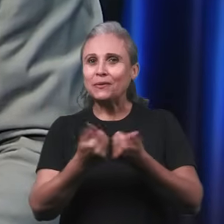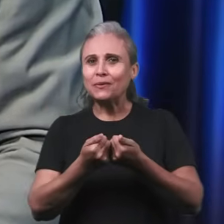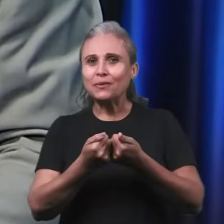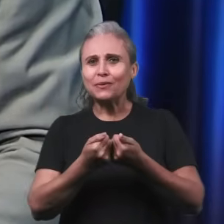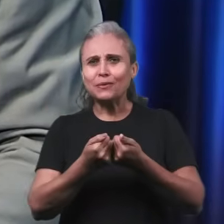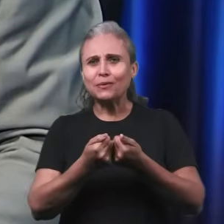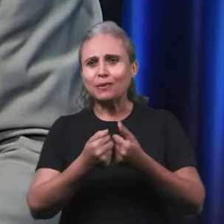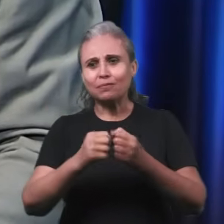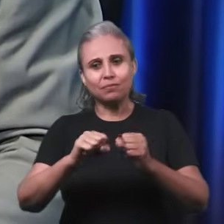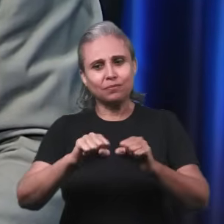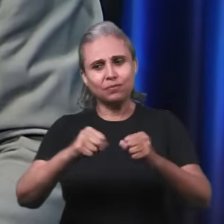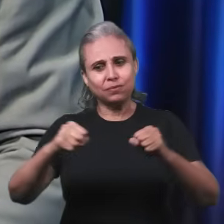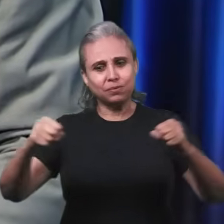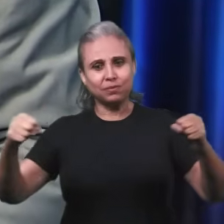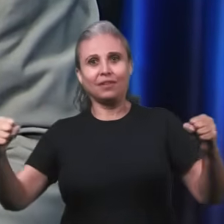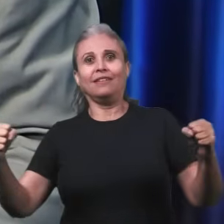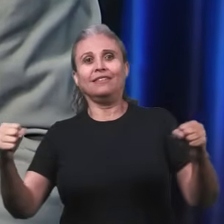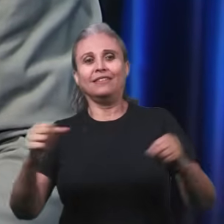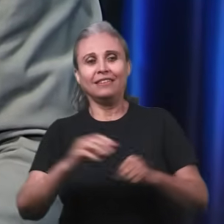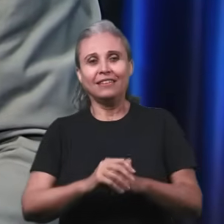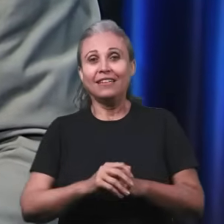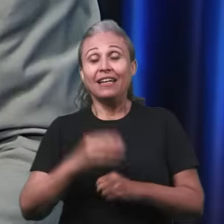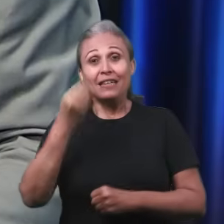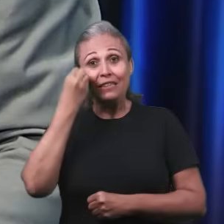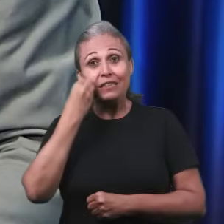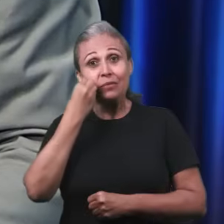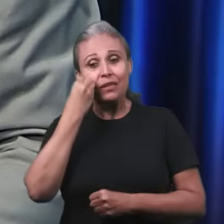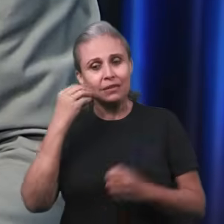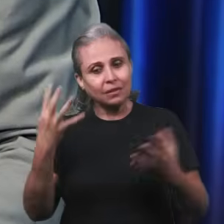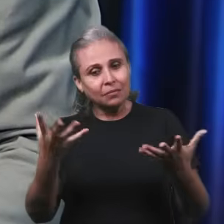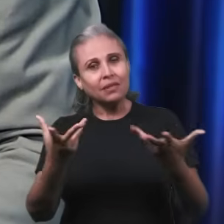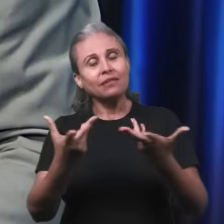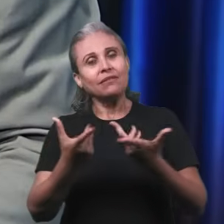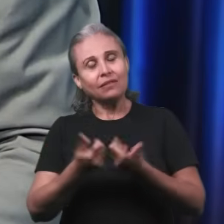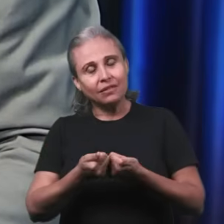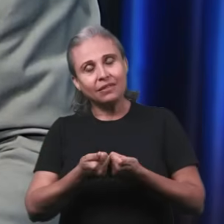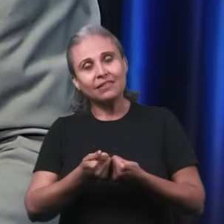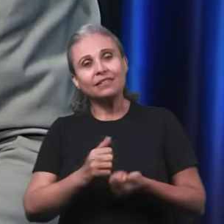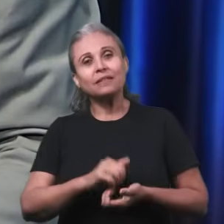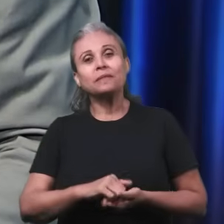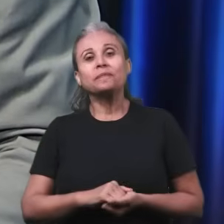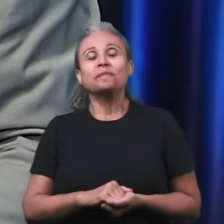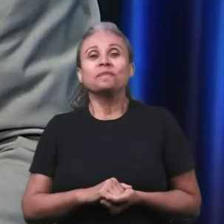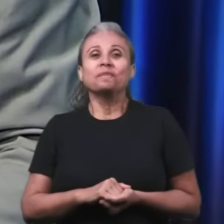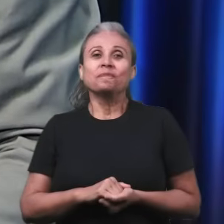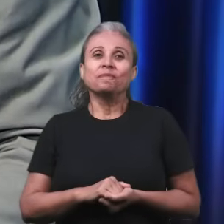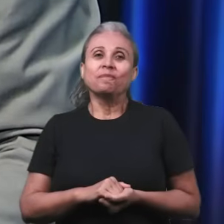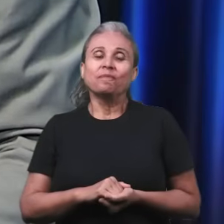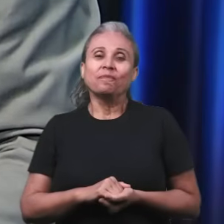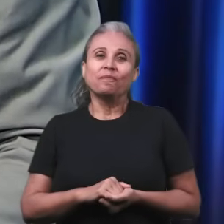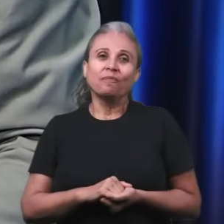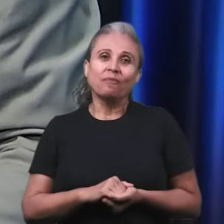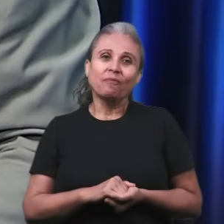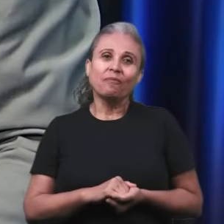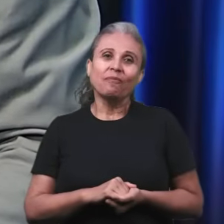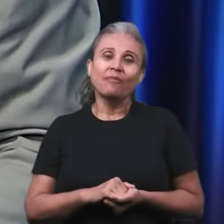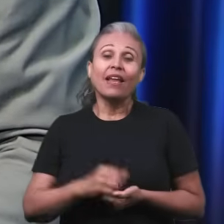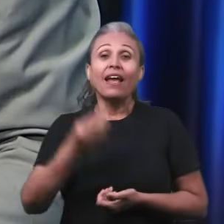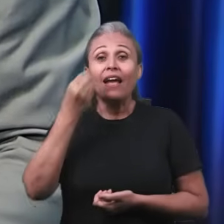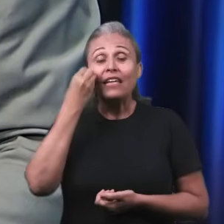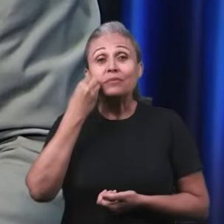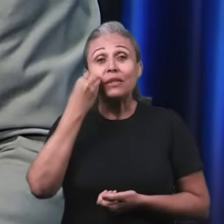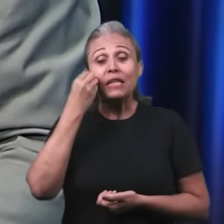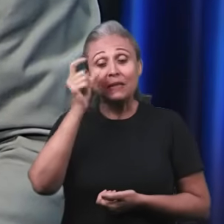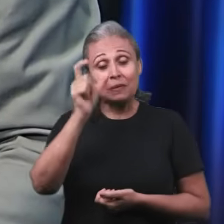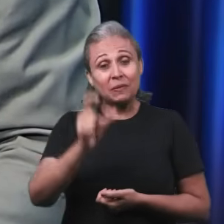vasto. São experiências notórias e maravilhosas. Mas a experiência de qualquer